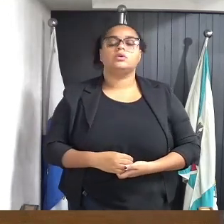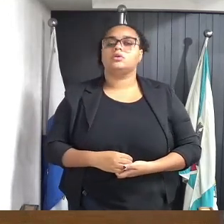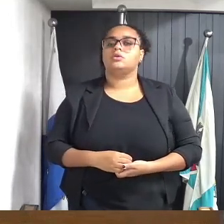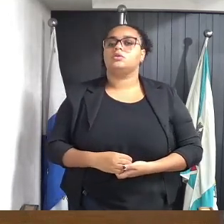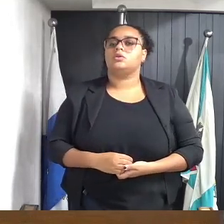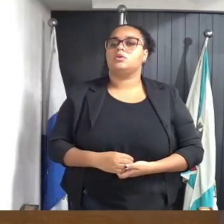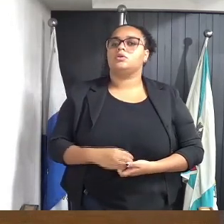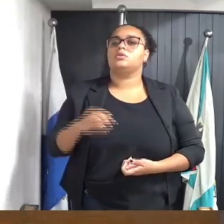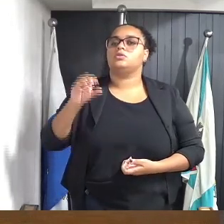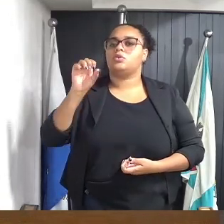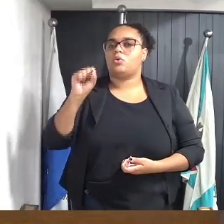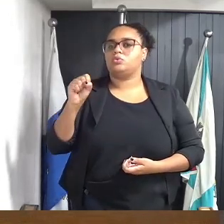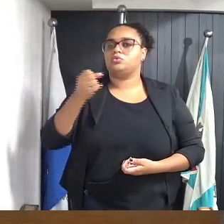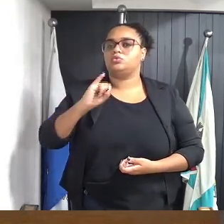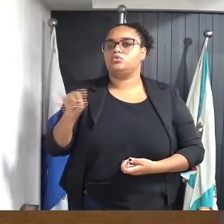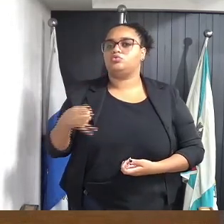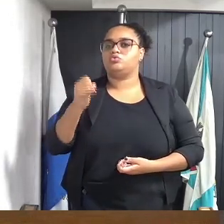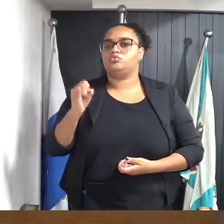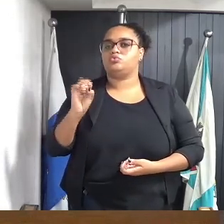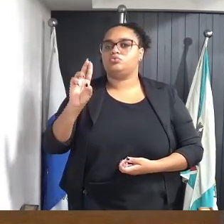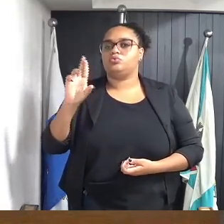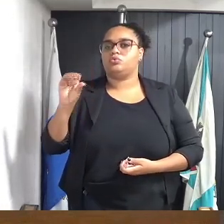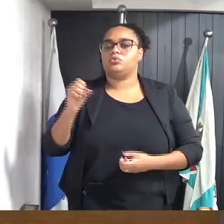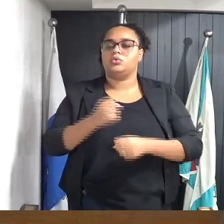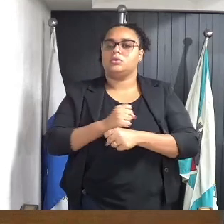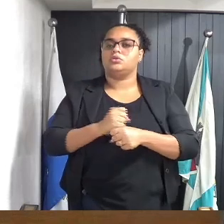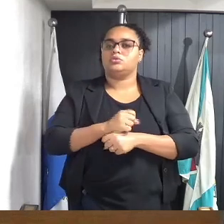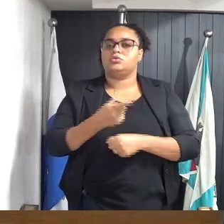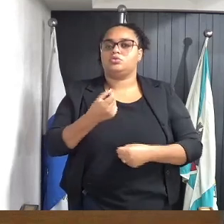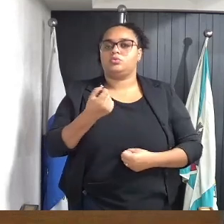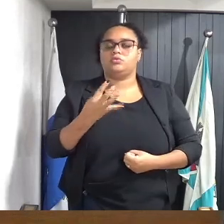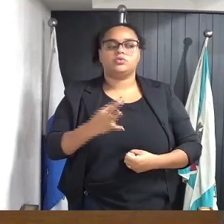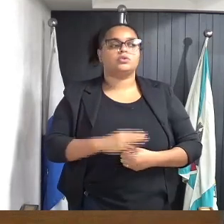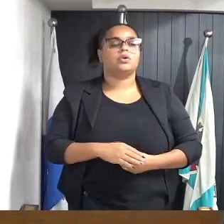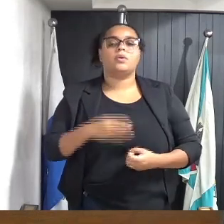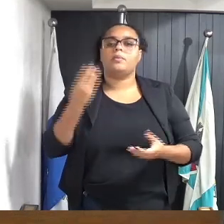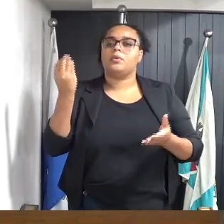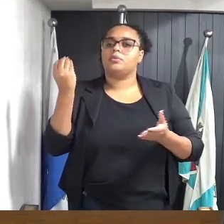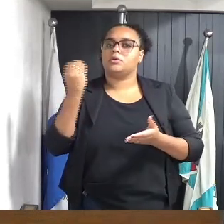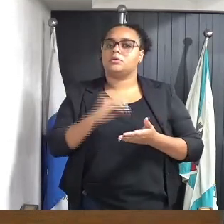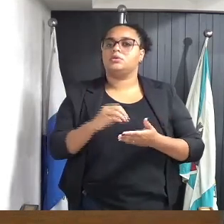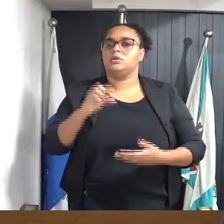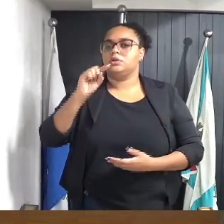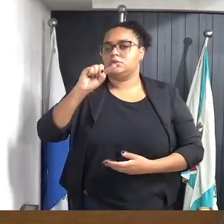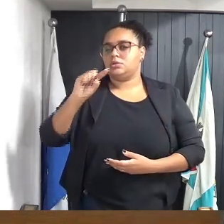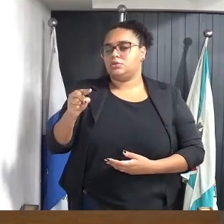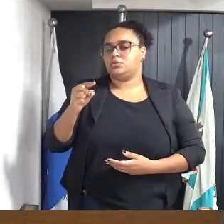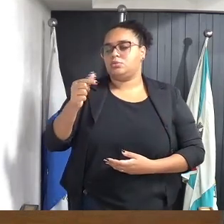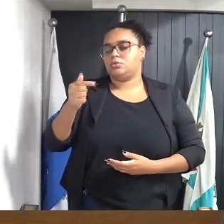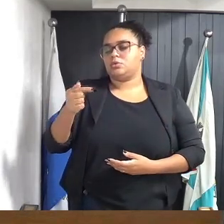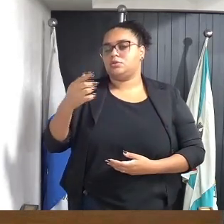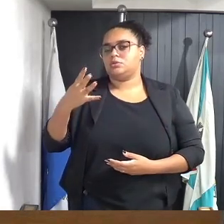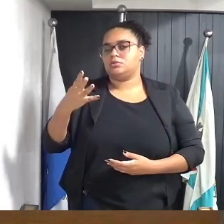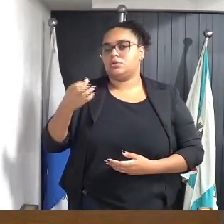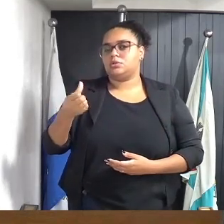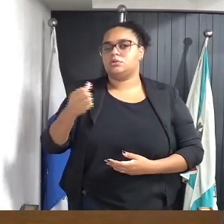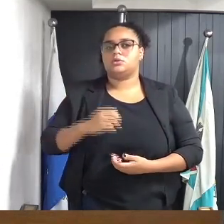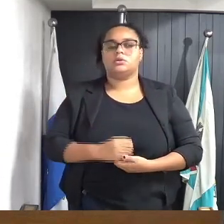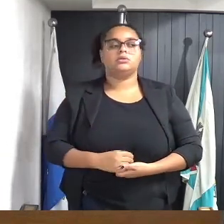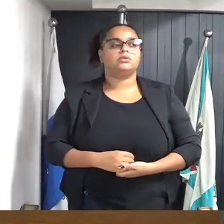Assembleia Ordinária ocorrida no dia 8 de julho de 2024, publicada em boletim oficial de número 7.493 do